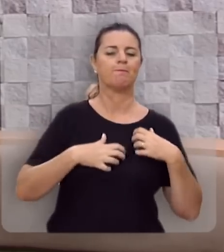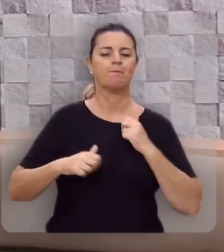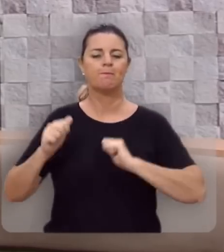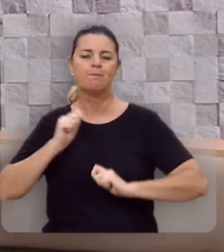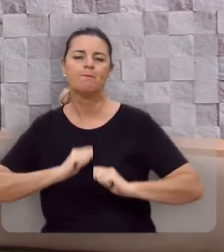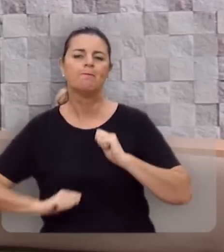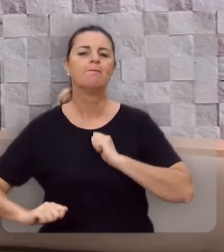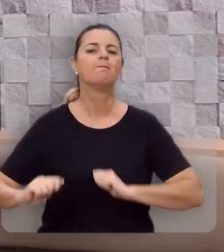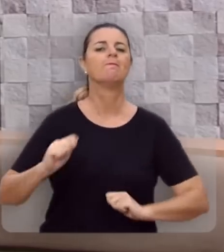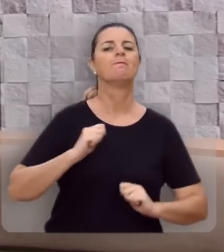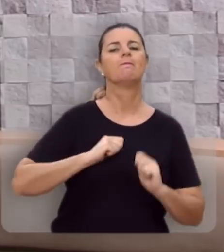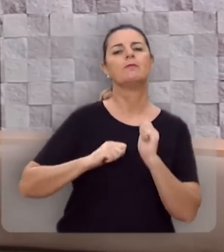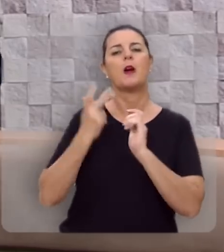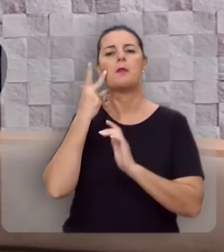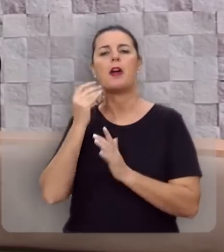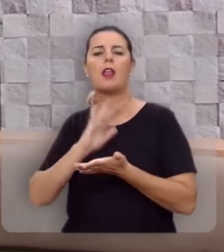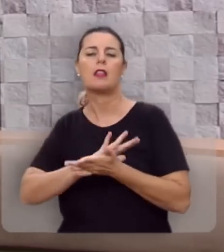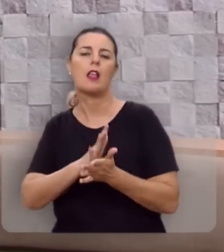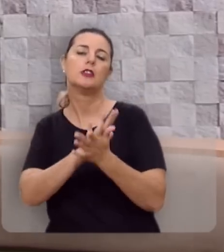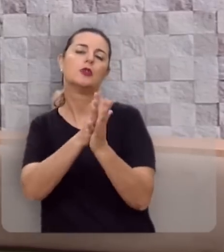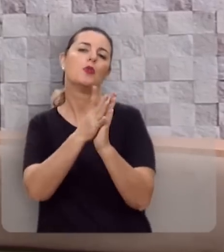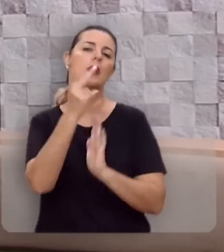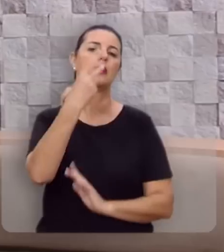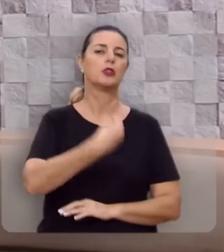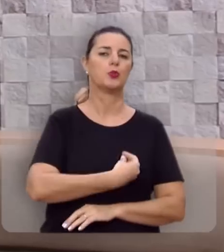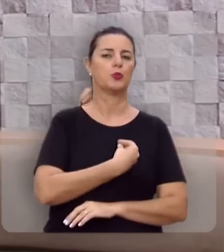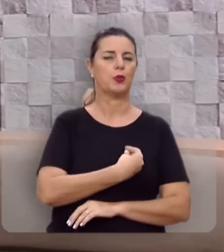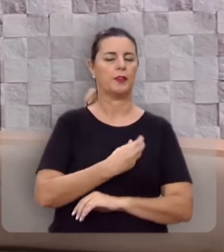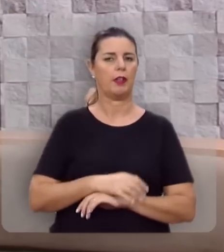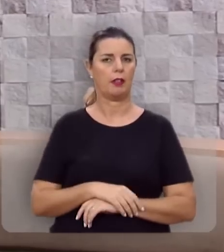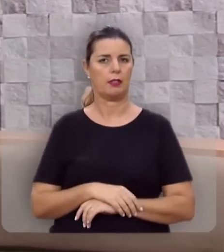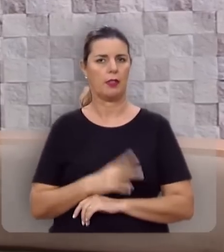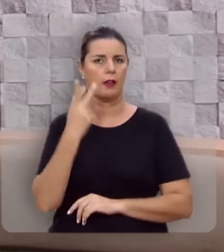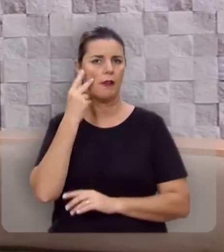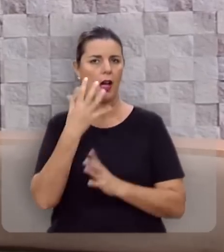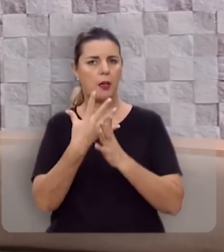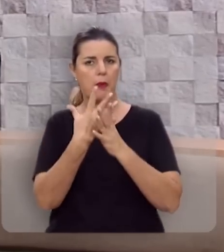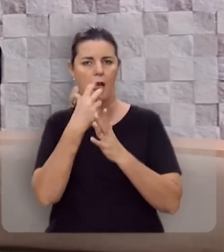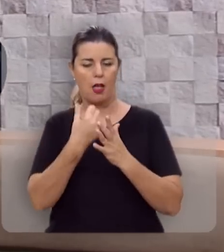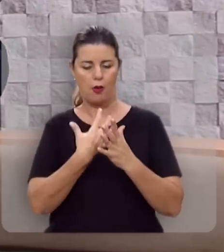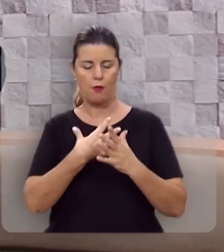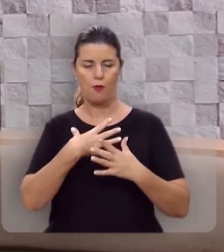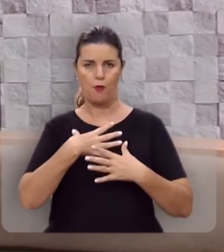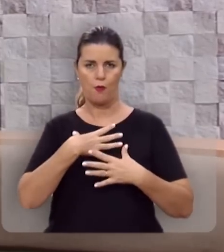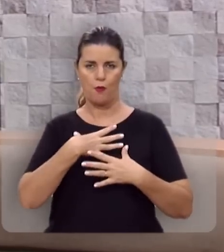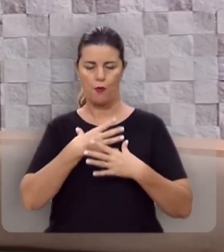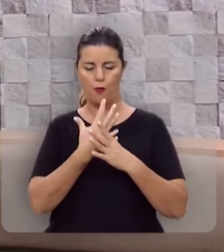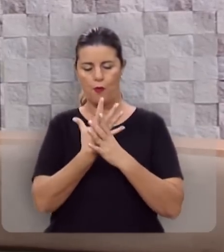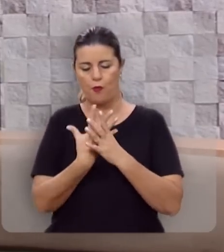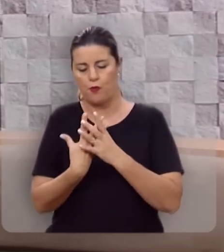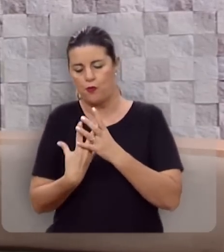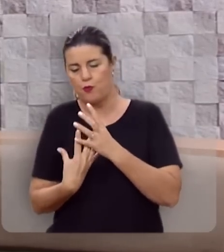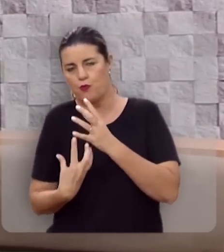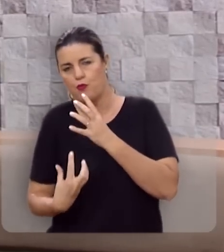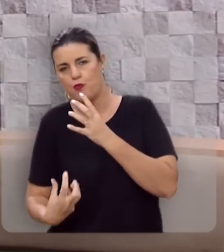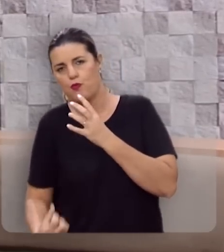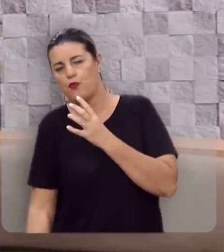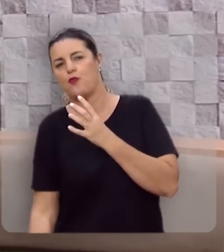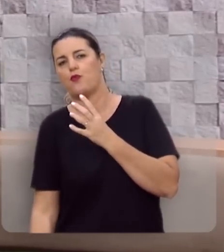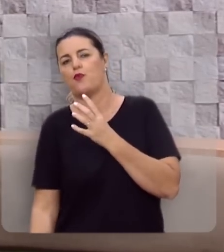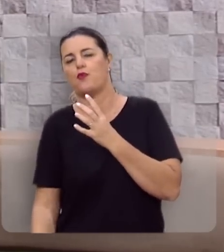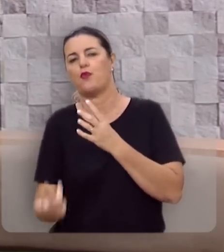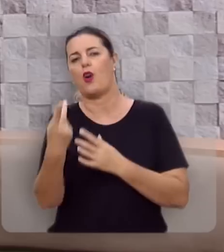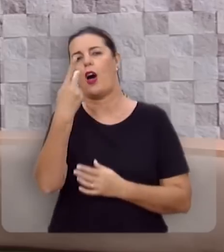consumindo você, vai minando as suas forças, vai drenando as suas energias,